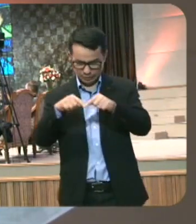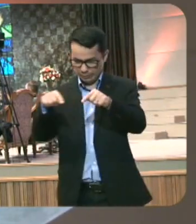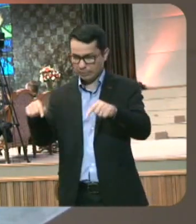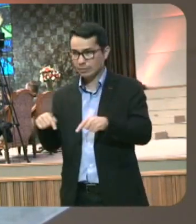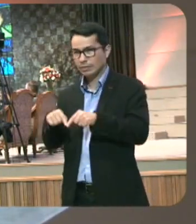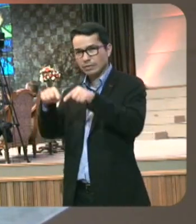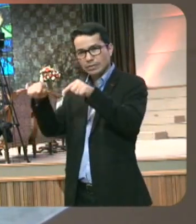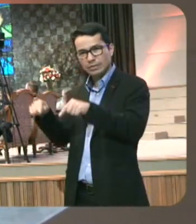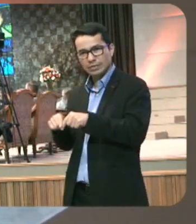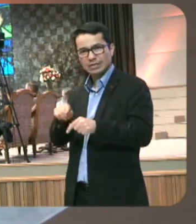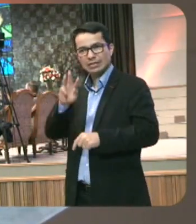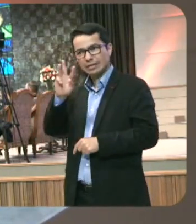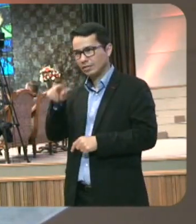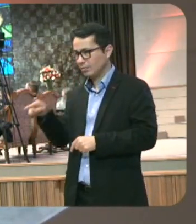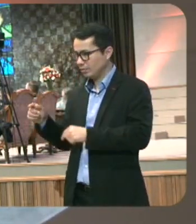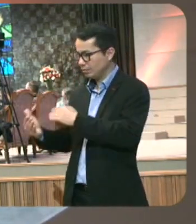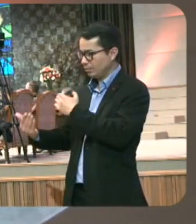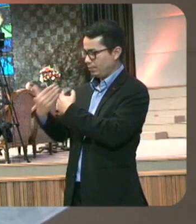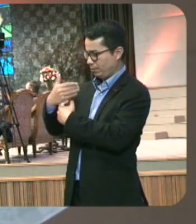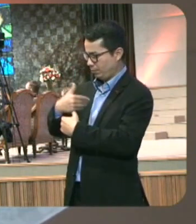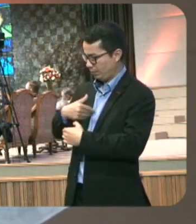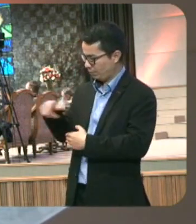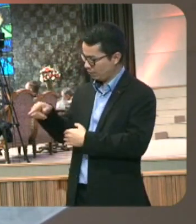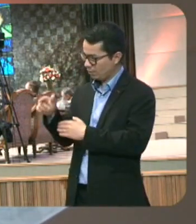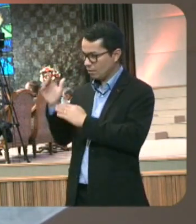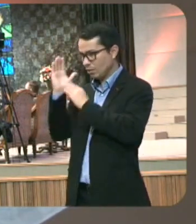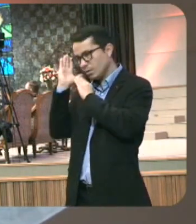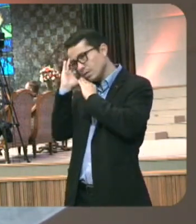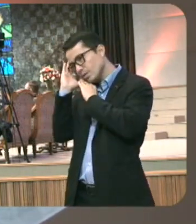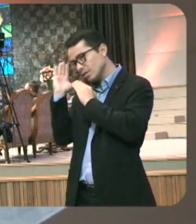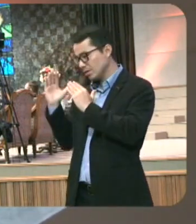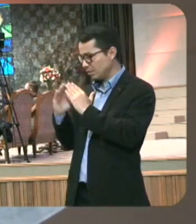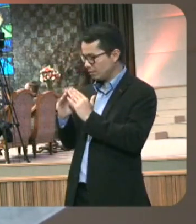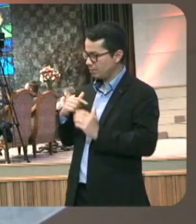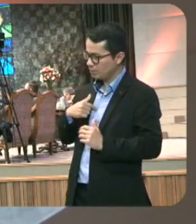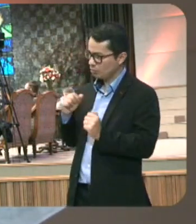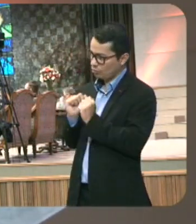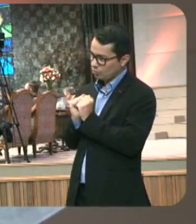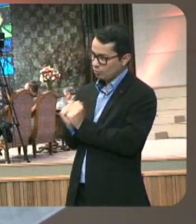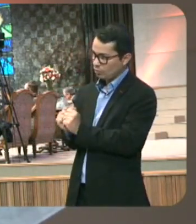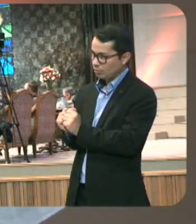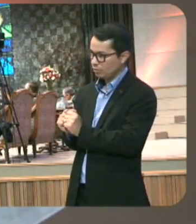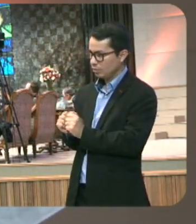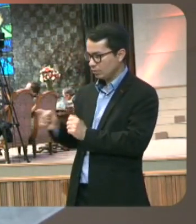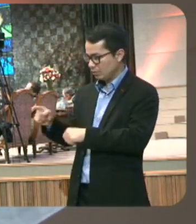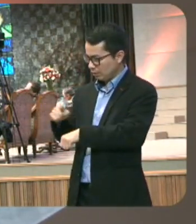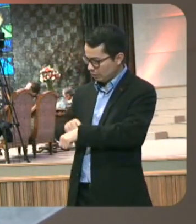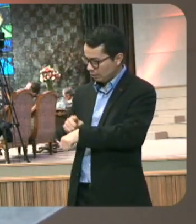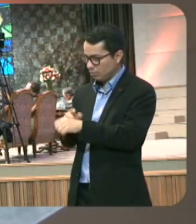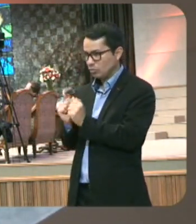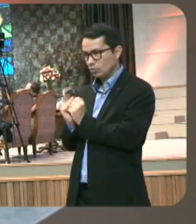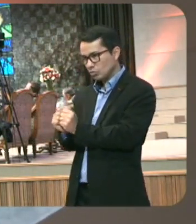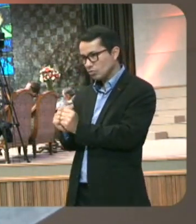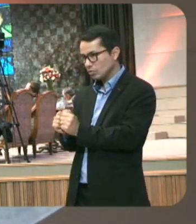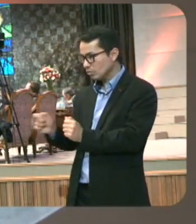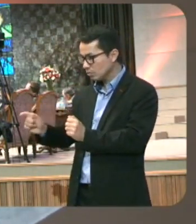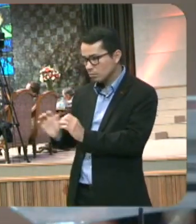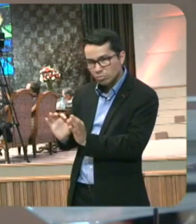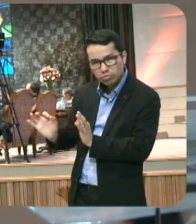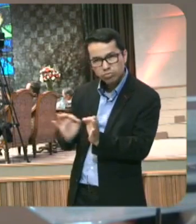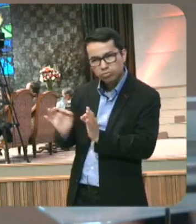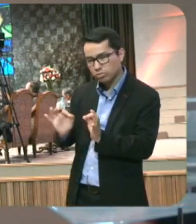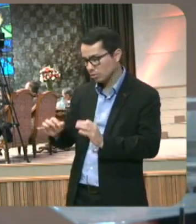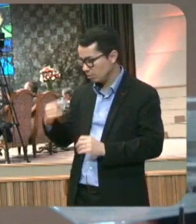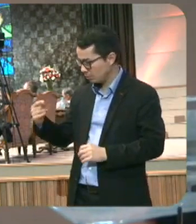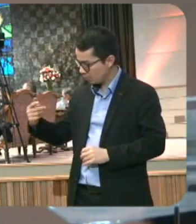morar comigo por um tempo, e depois desse tempo você se organiza e segue a sua vida. E aí